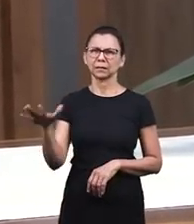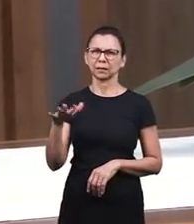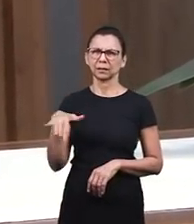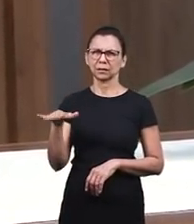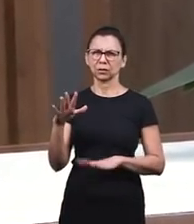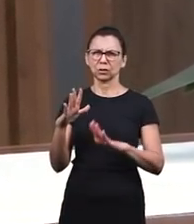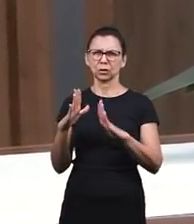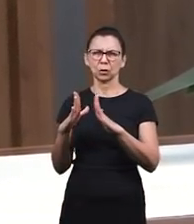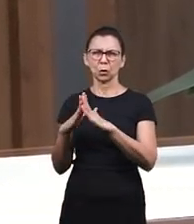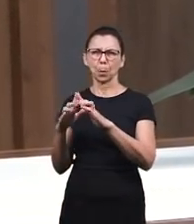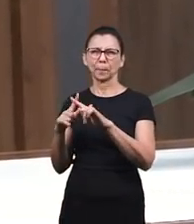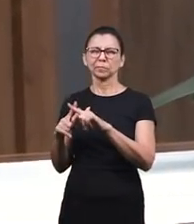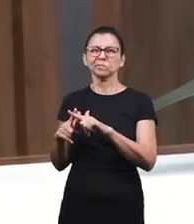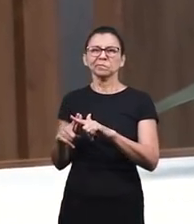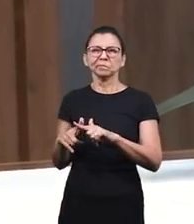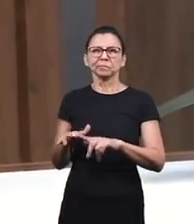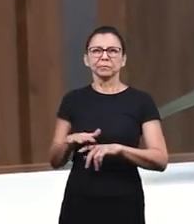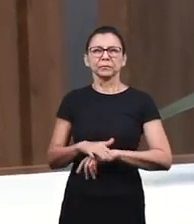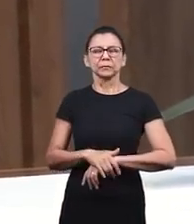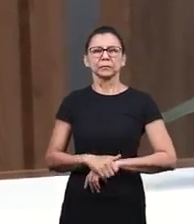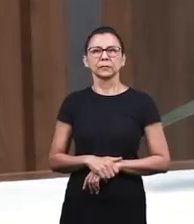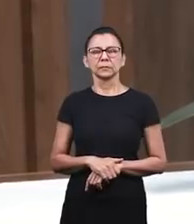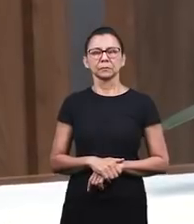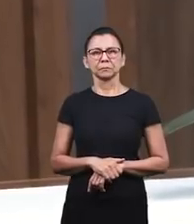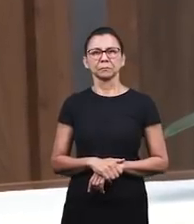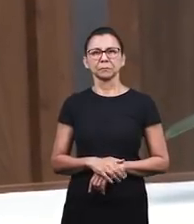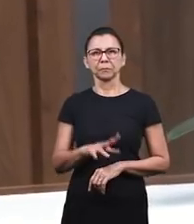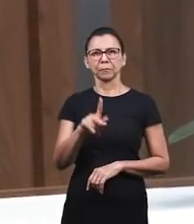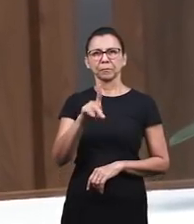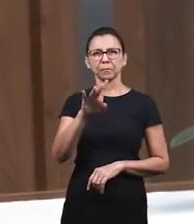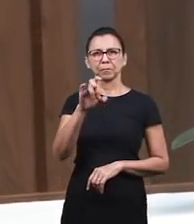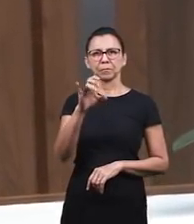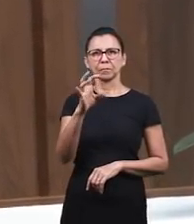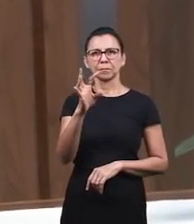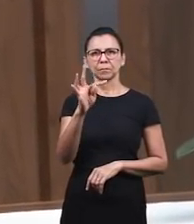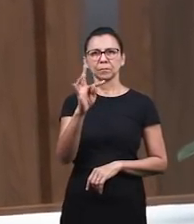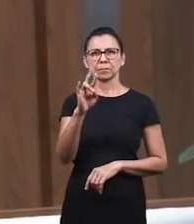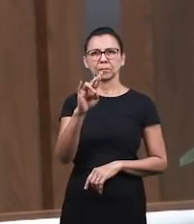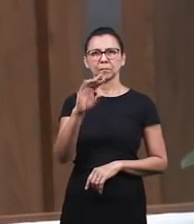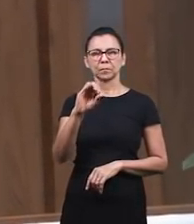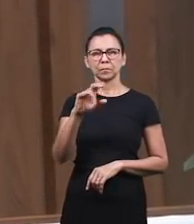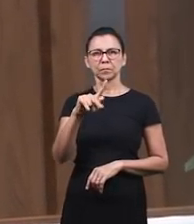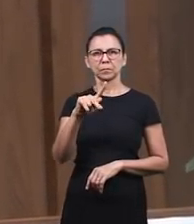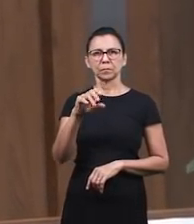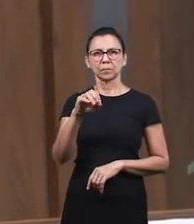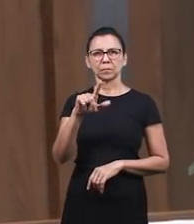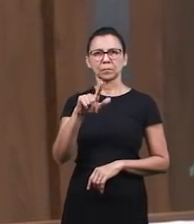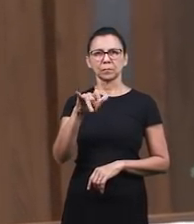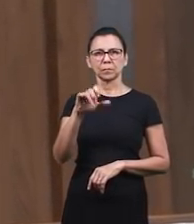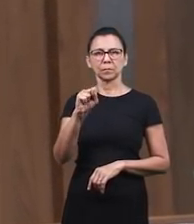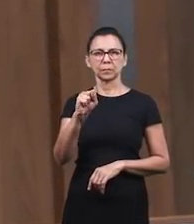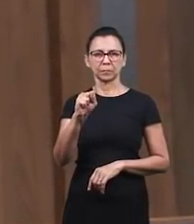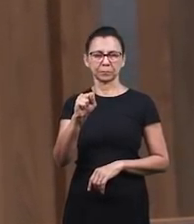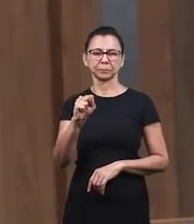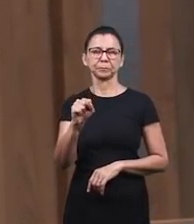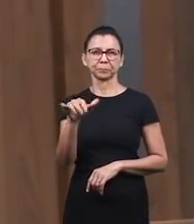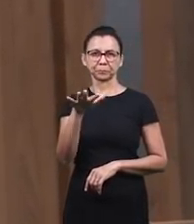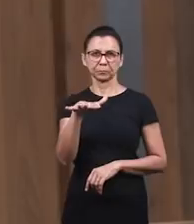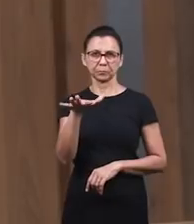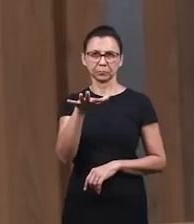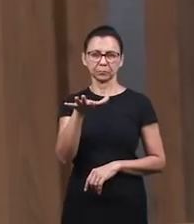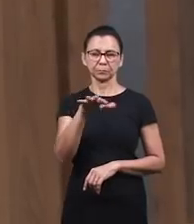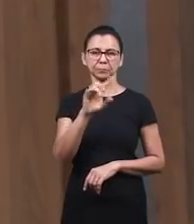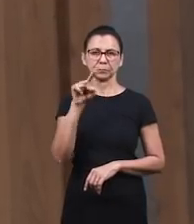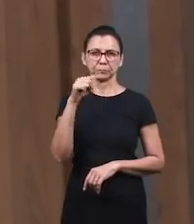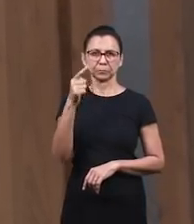Bom Retiro, da igreja de Visconde de Bom Retiro, que é da região de Petrópolis, ali no Rio de Janeiro. E logo após a irmã, nós teremos